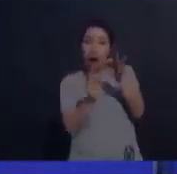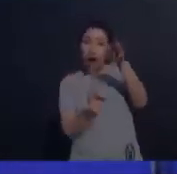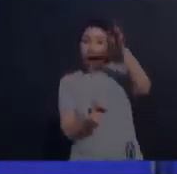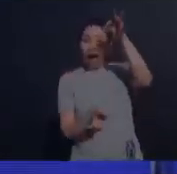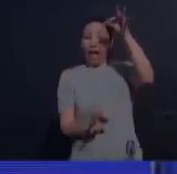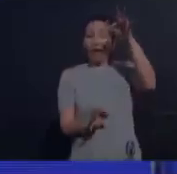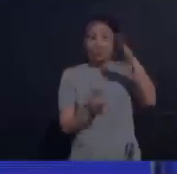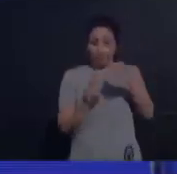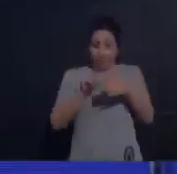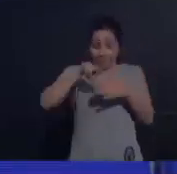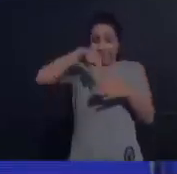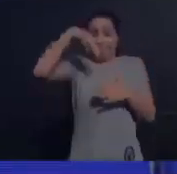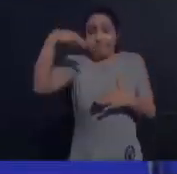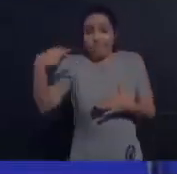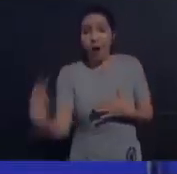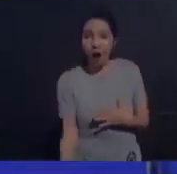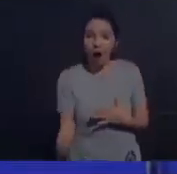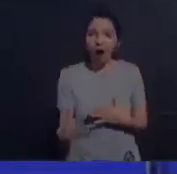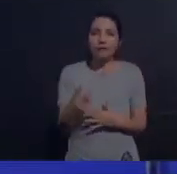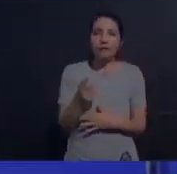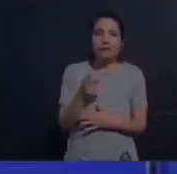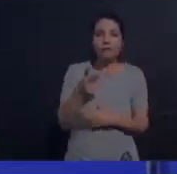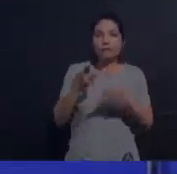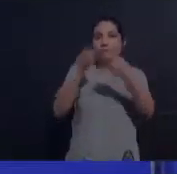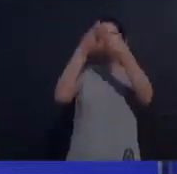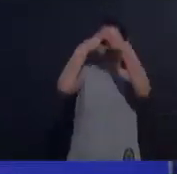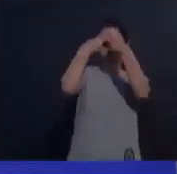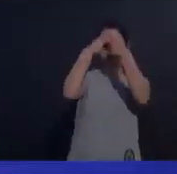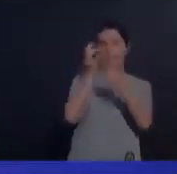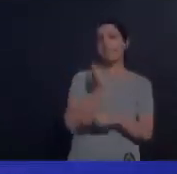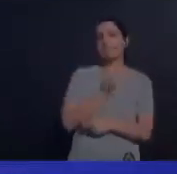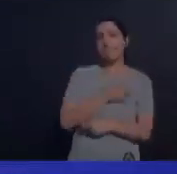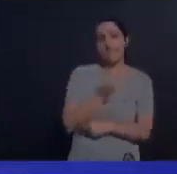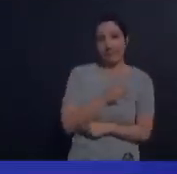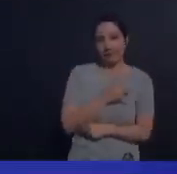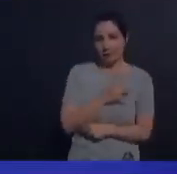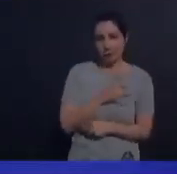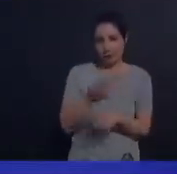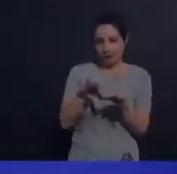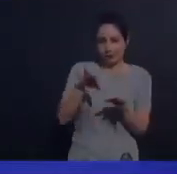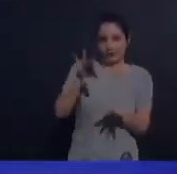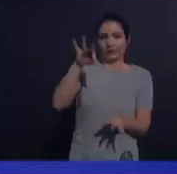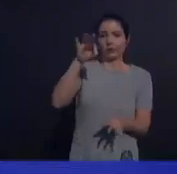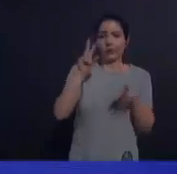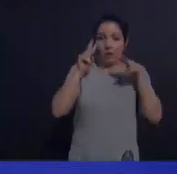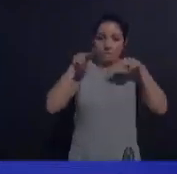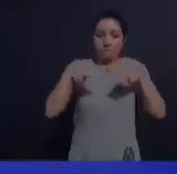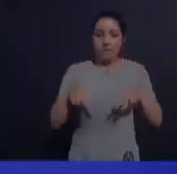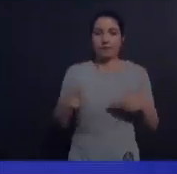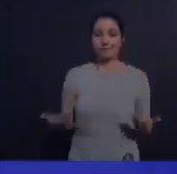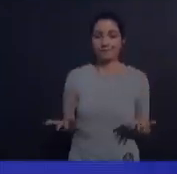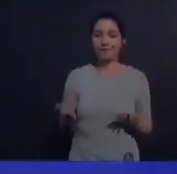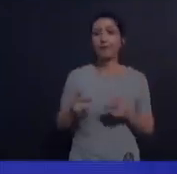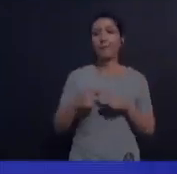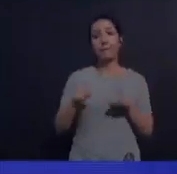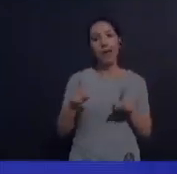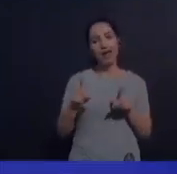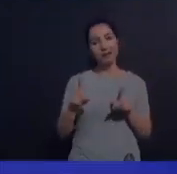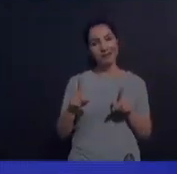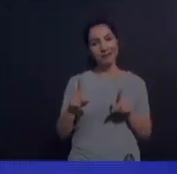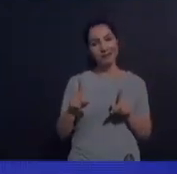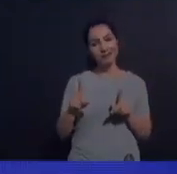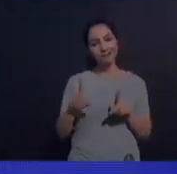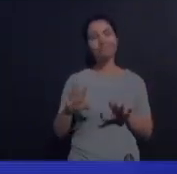medo do meu coração de altura e como o senhor - nós somos uma família chamada